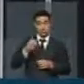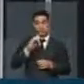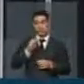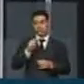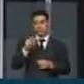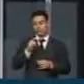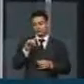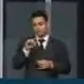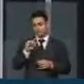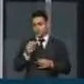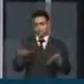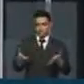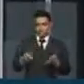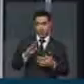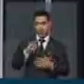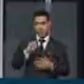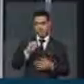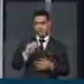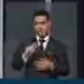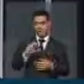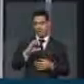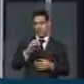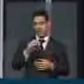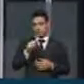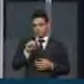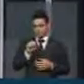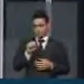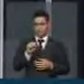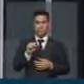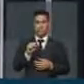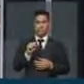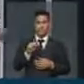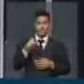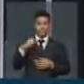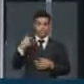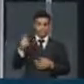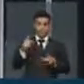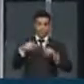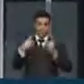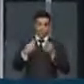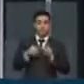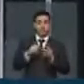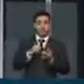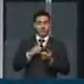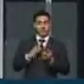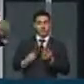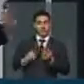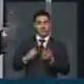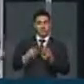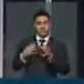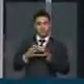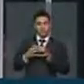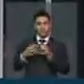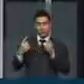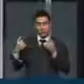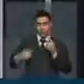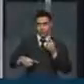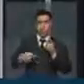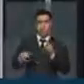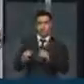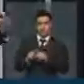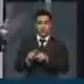todos esses encontros esses três e os próximos que acontecerão estão tendo a presença dos partidos de oposição que compõe uma grande